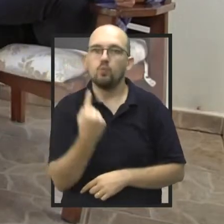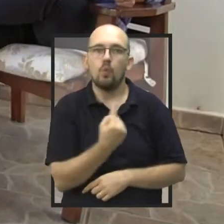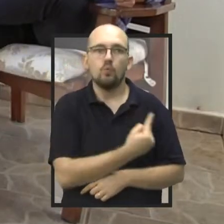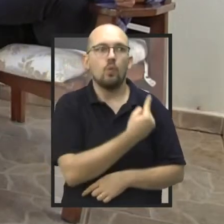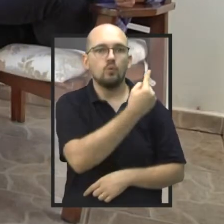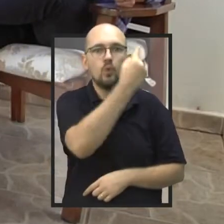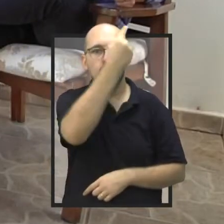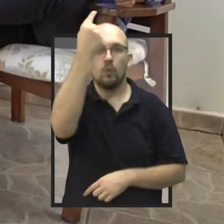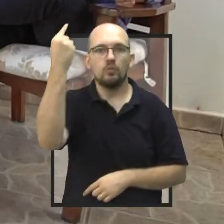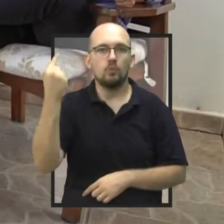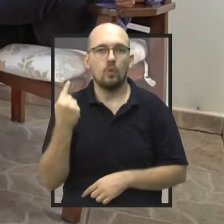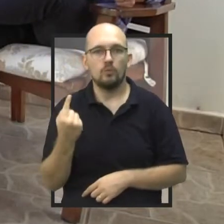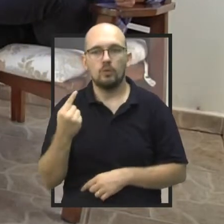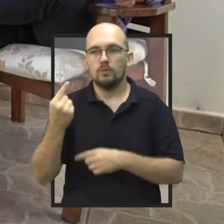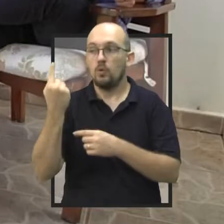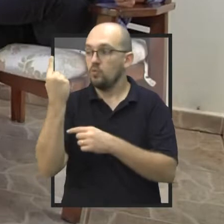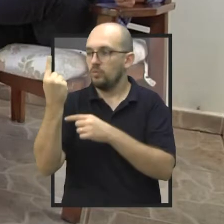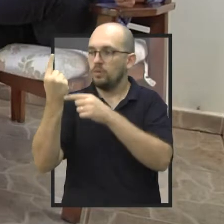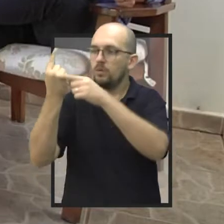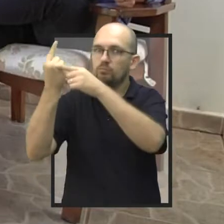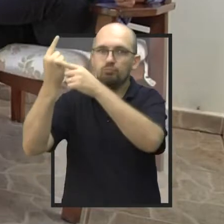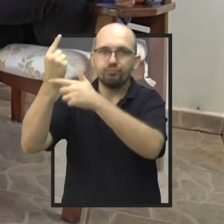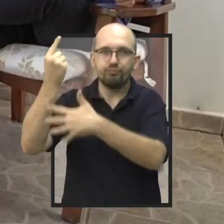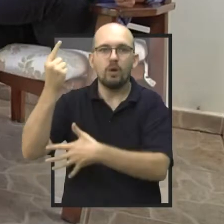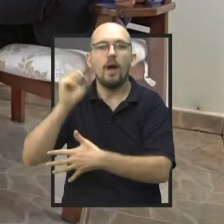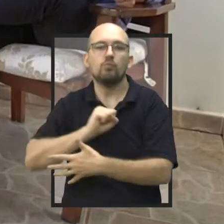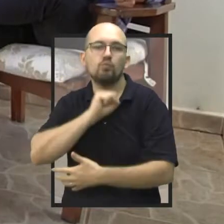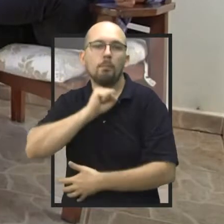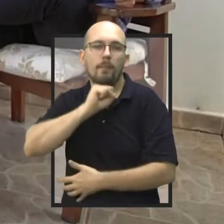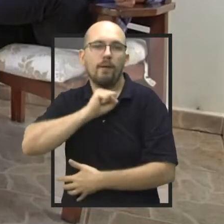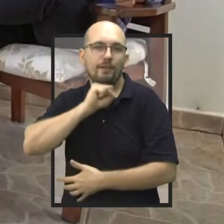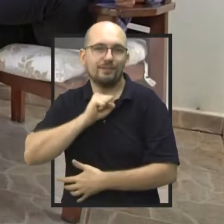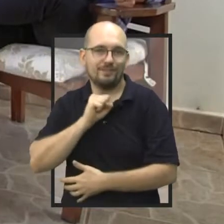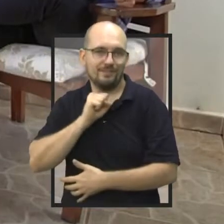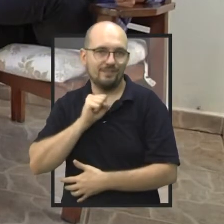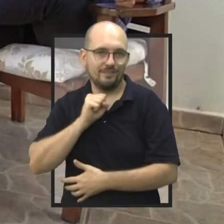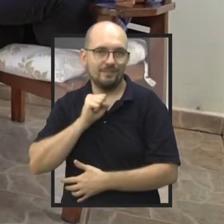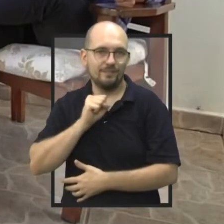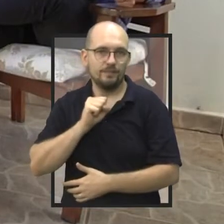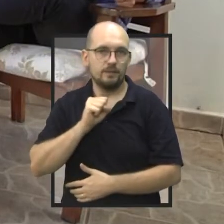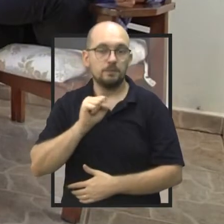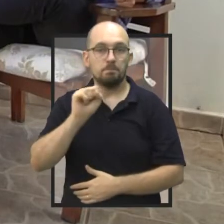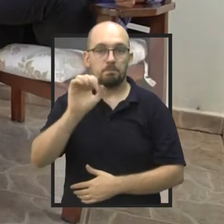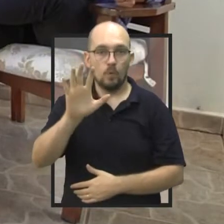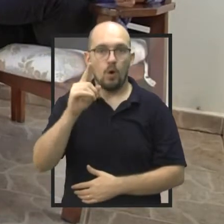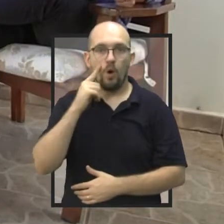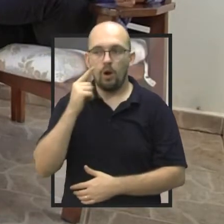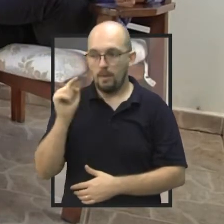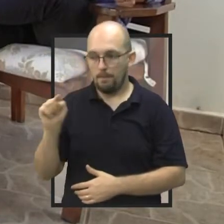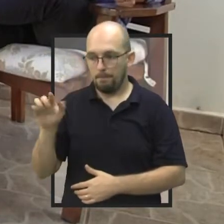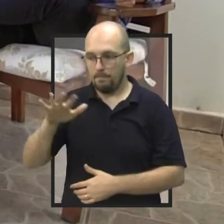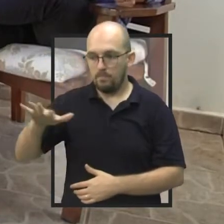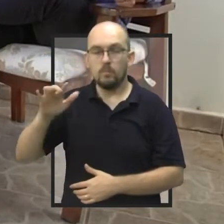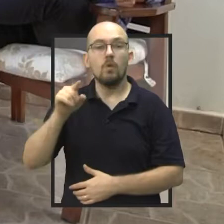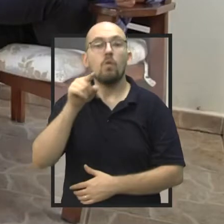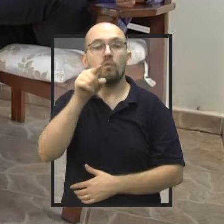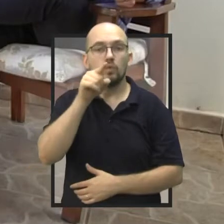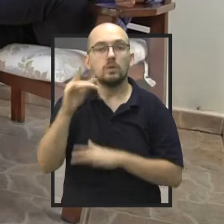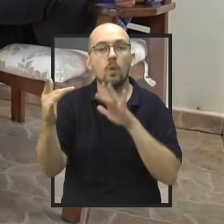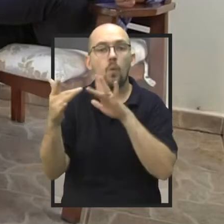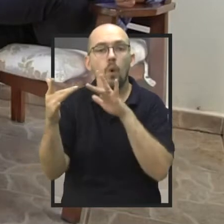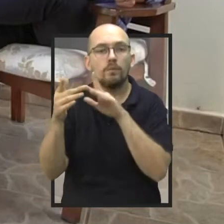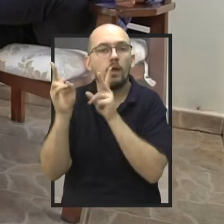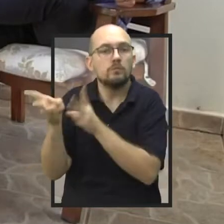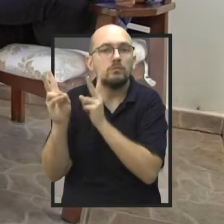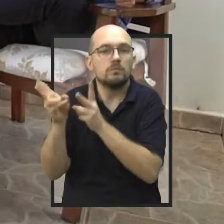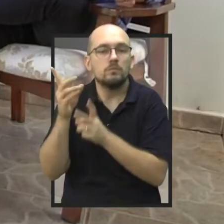são suplentes dele. Ora, você vai manter contato com o seu deputado do